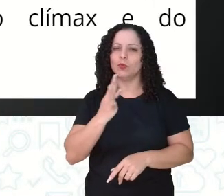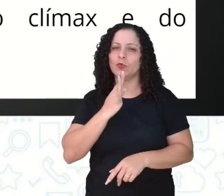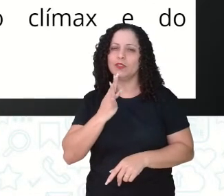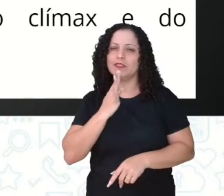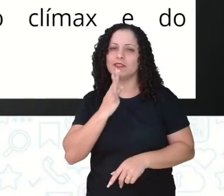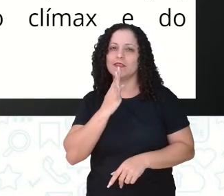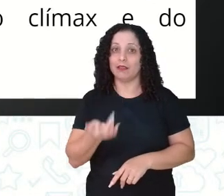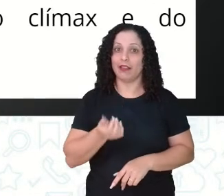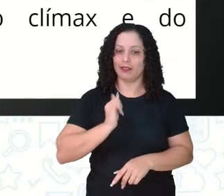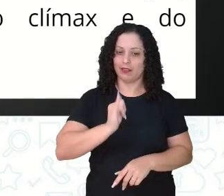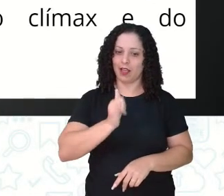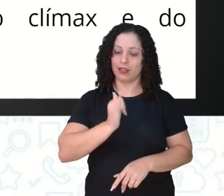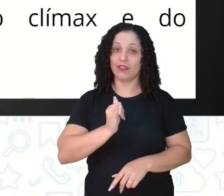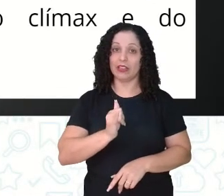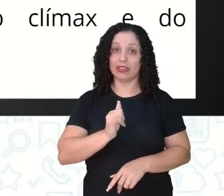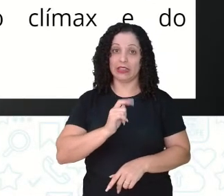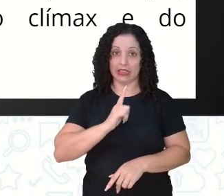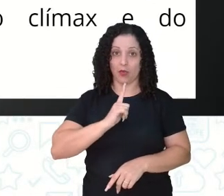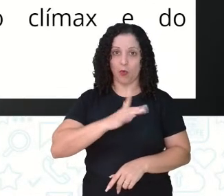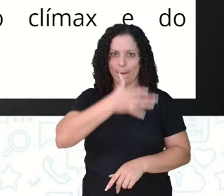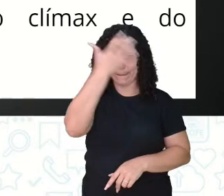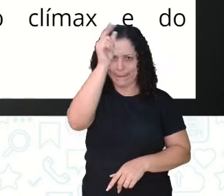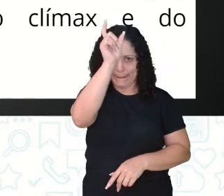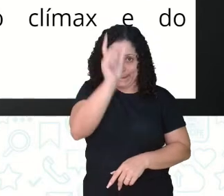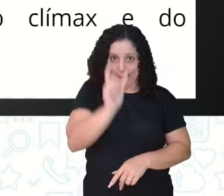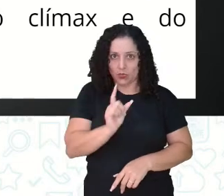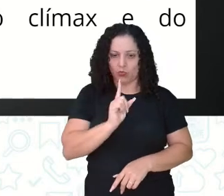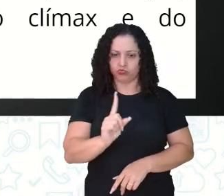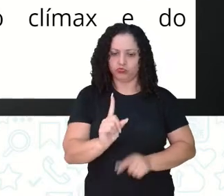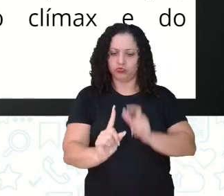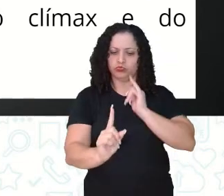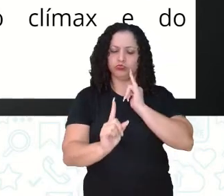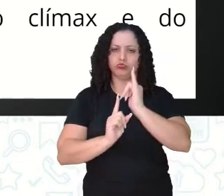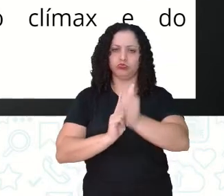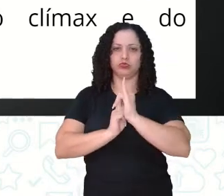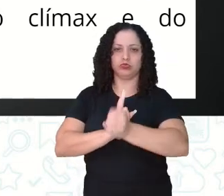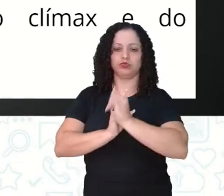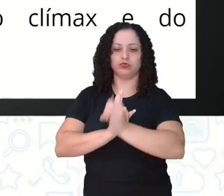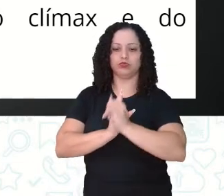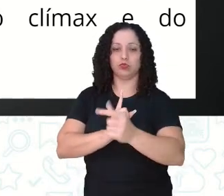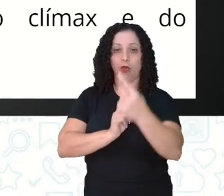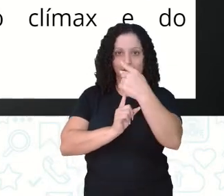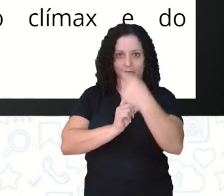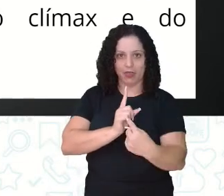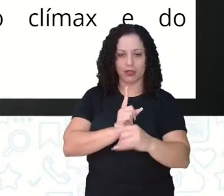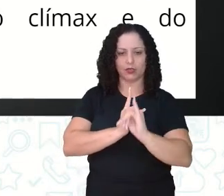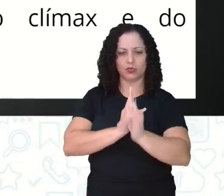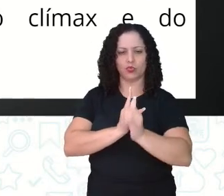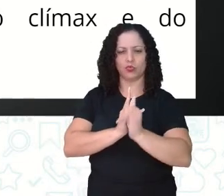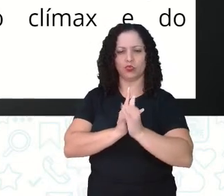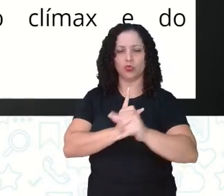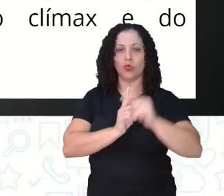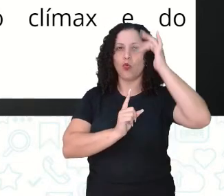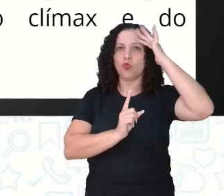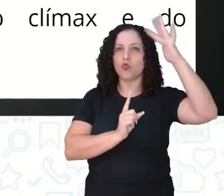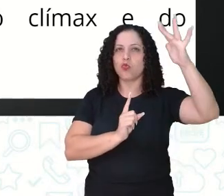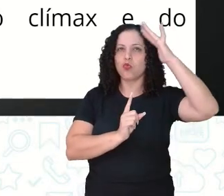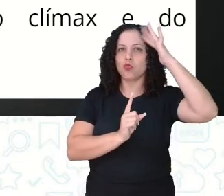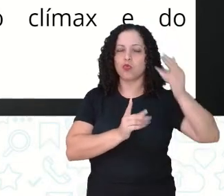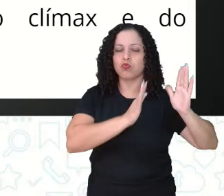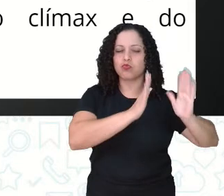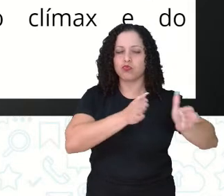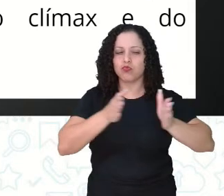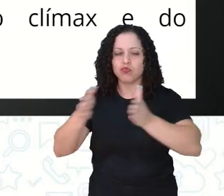tem um narrador que exerce a função primordial de contação de história. É ele quem direciona o imaginário do leitor durante o processo